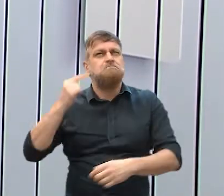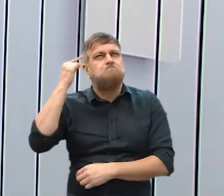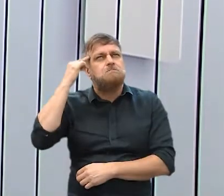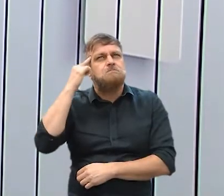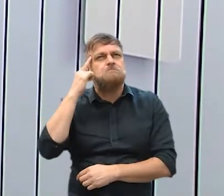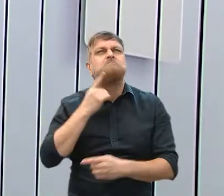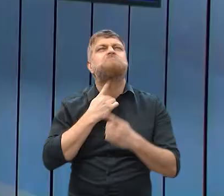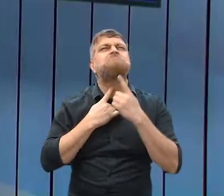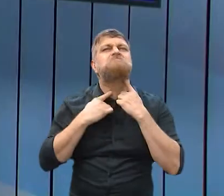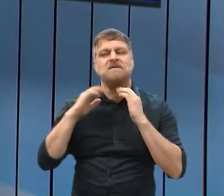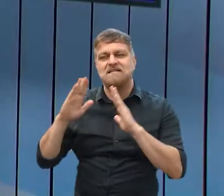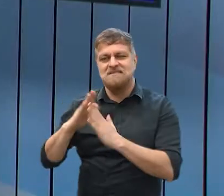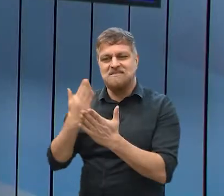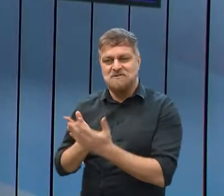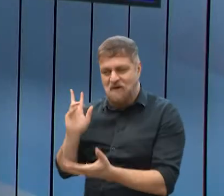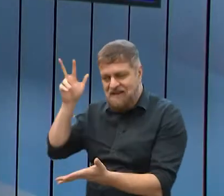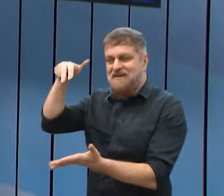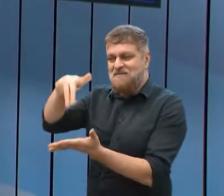retornar à docência, né?